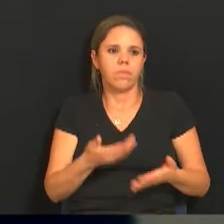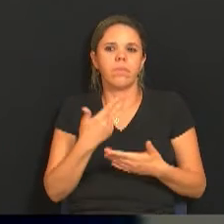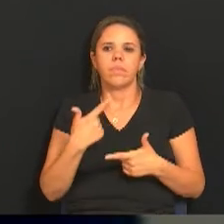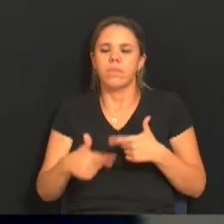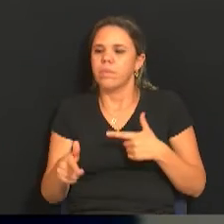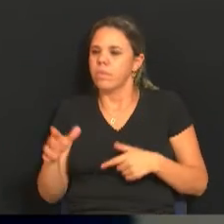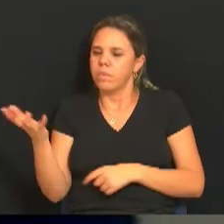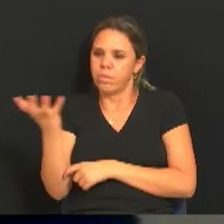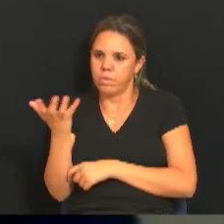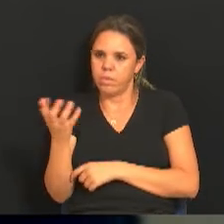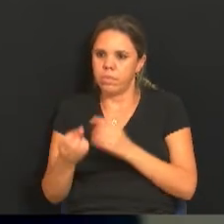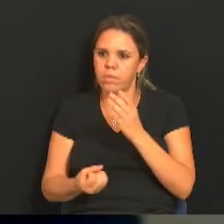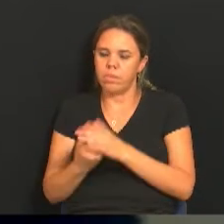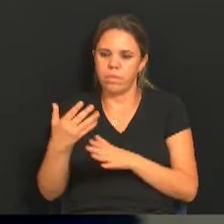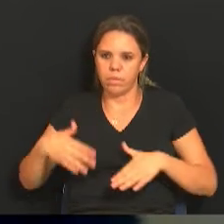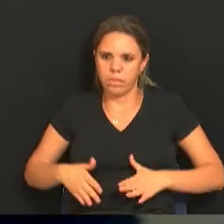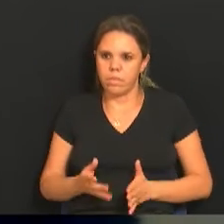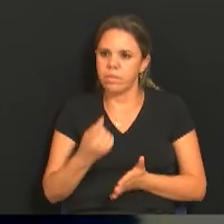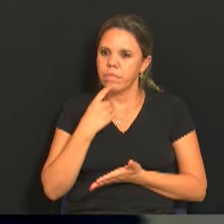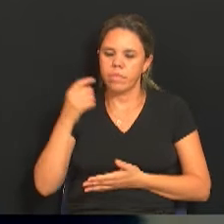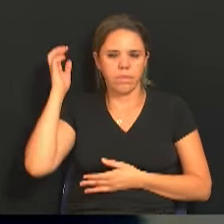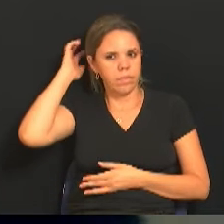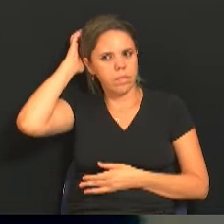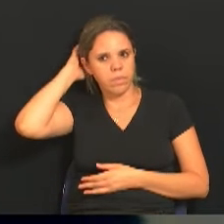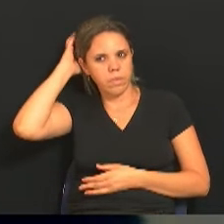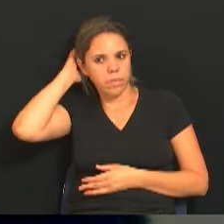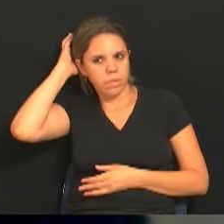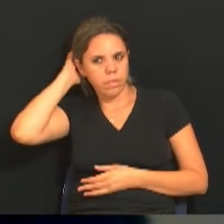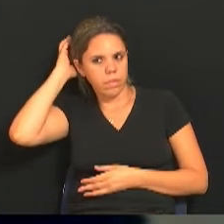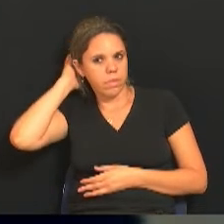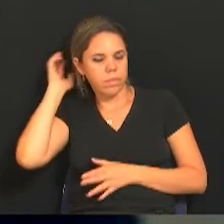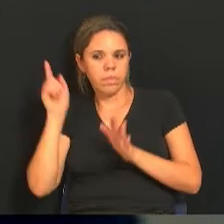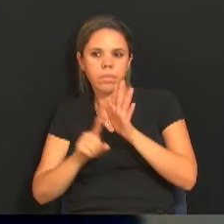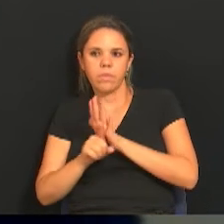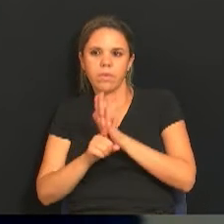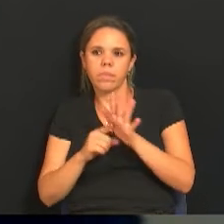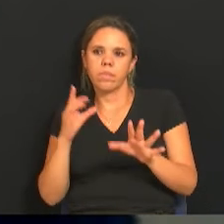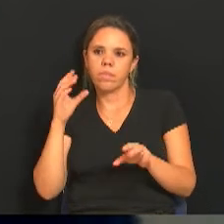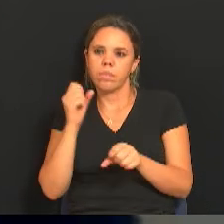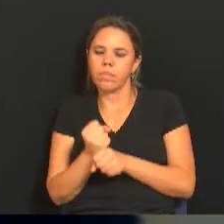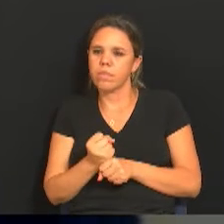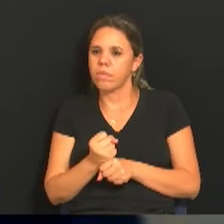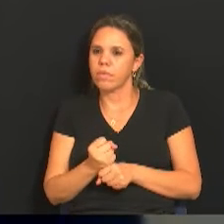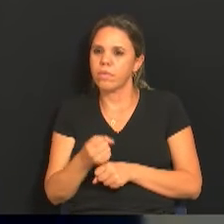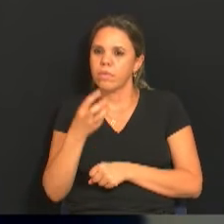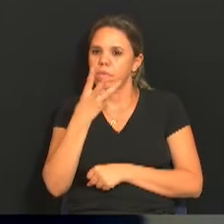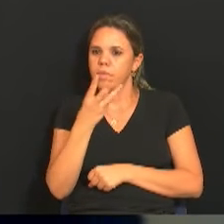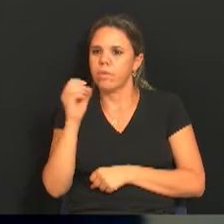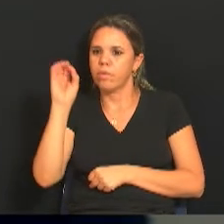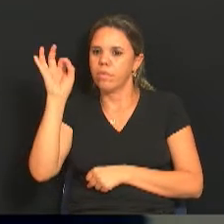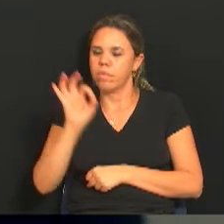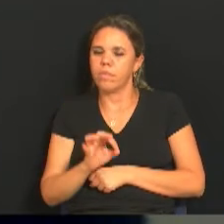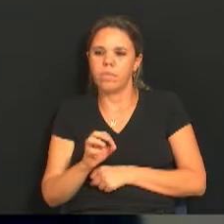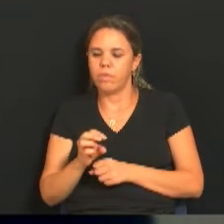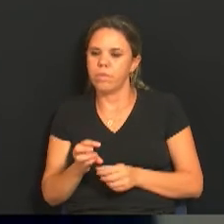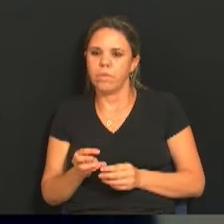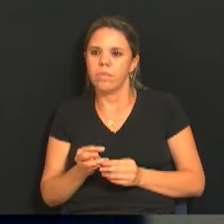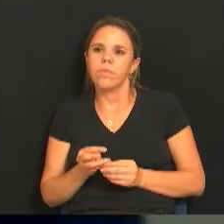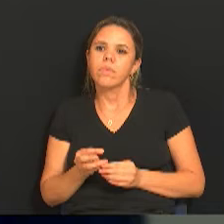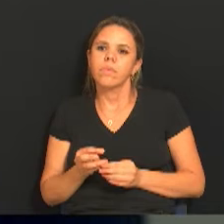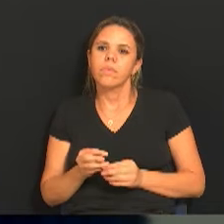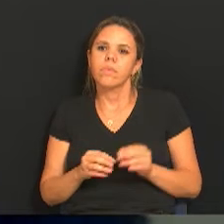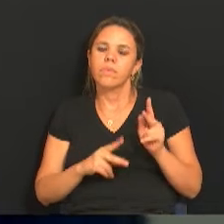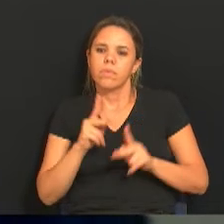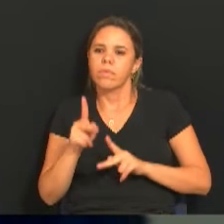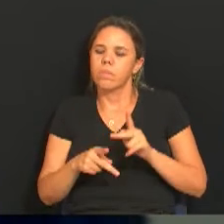são nascidas em Campinas, de acordo com a nossa contagem, é algo em torno de 30%. 30% das pessoas em